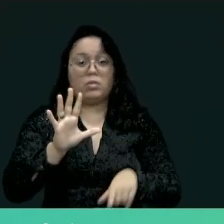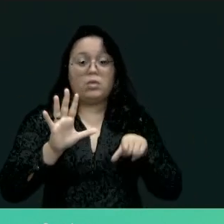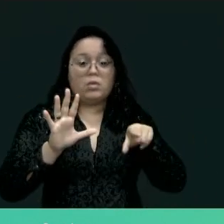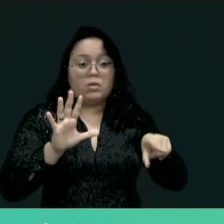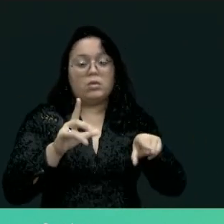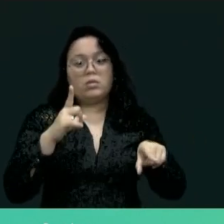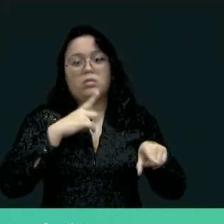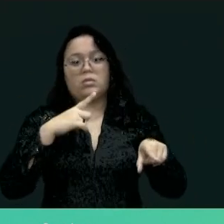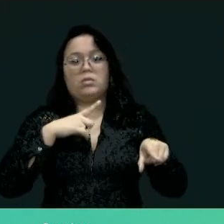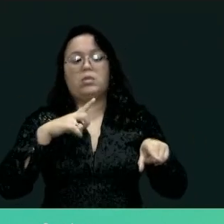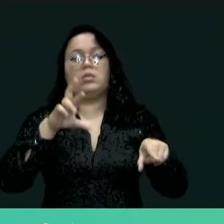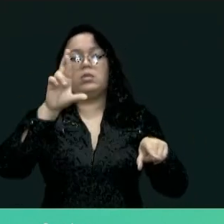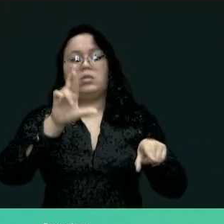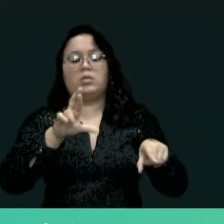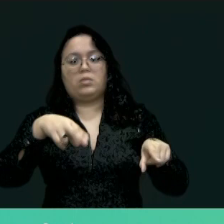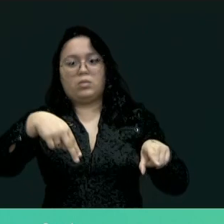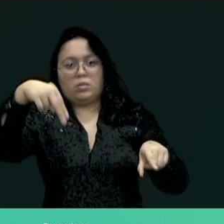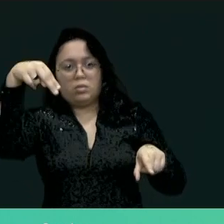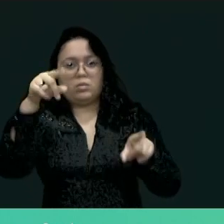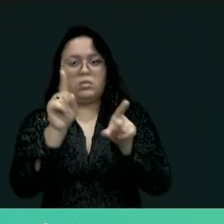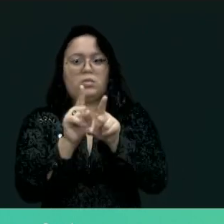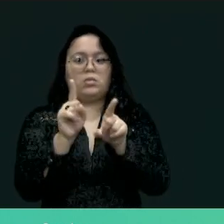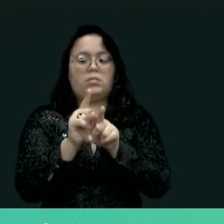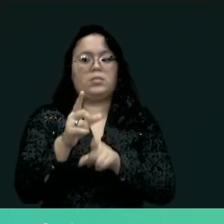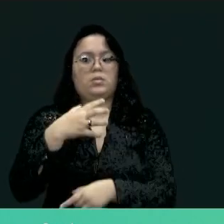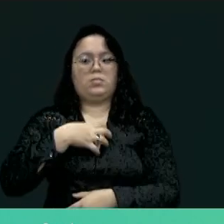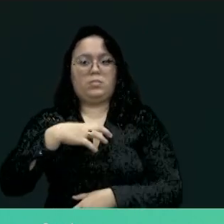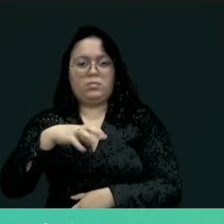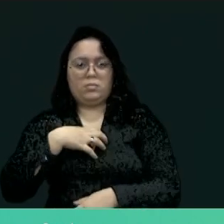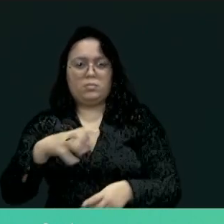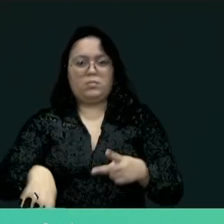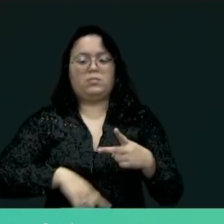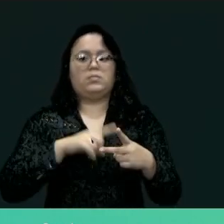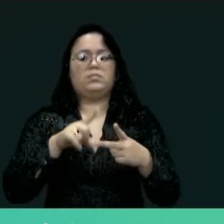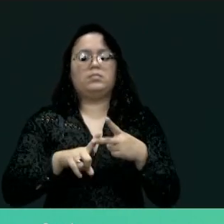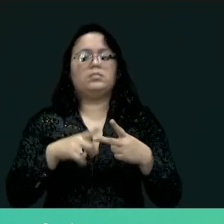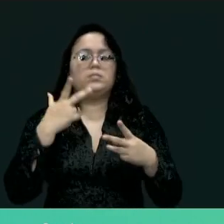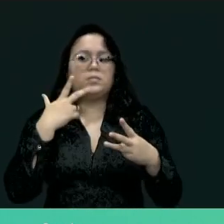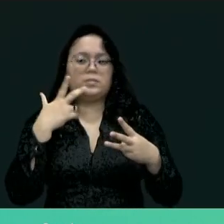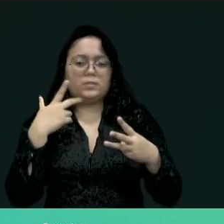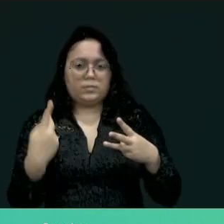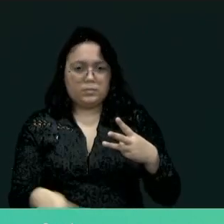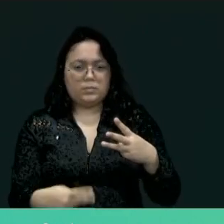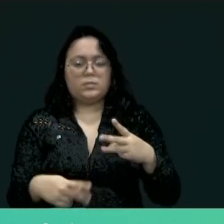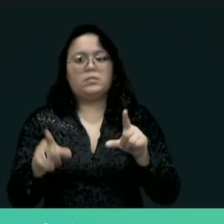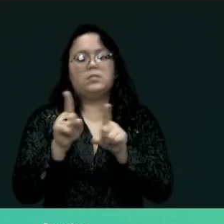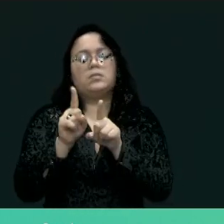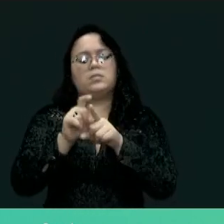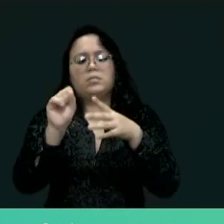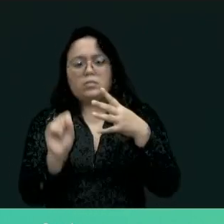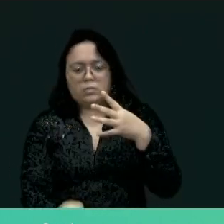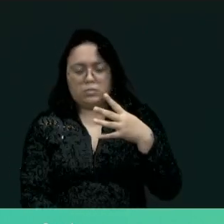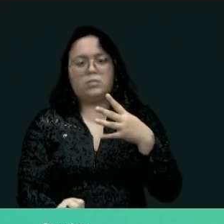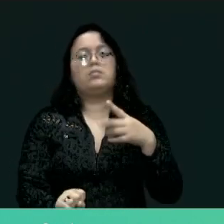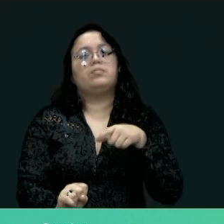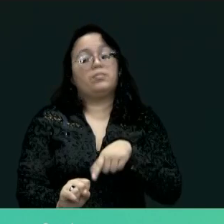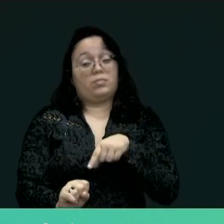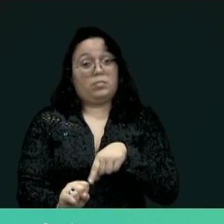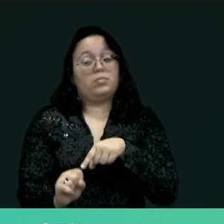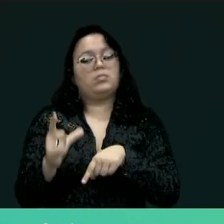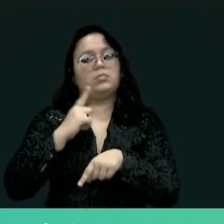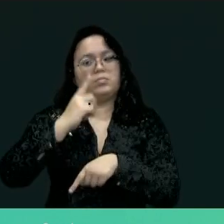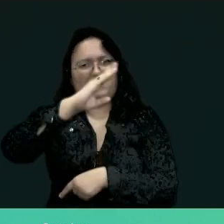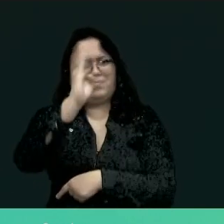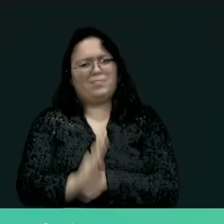o Rio Grande do Norte, para a Bahia e para o Ceará, e também investimentos no sul do país. O Brasil tem um